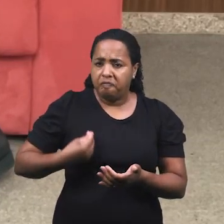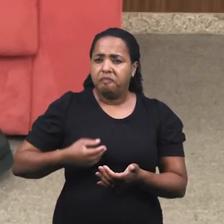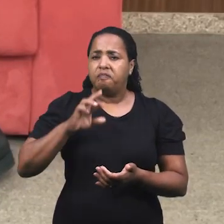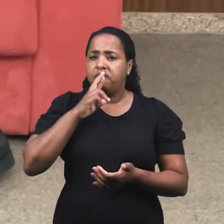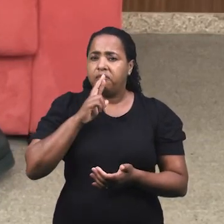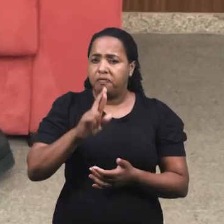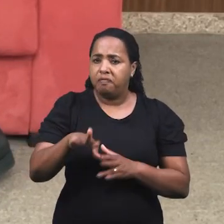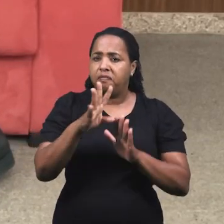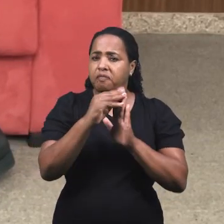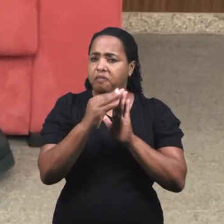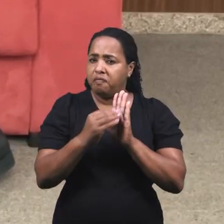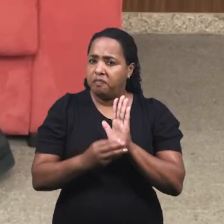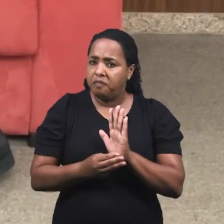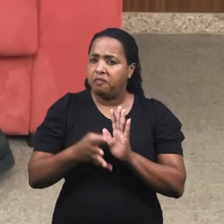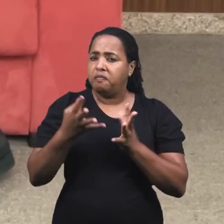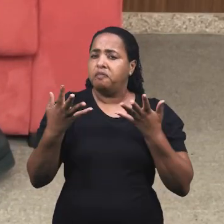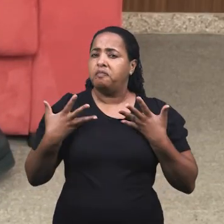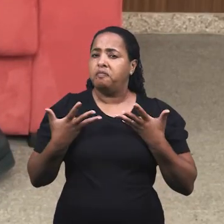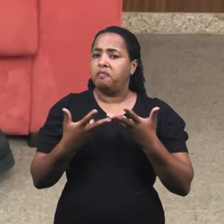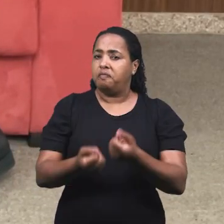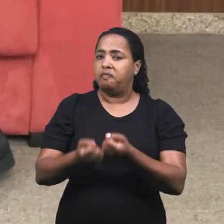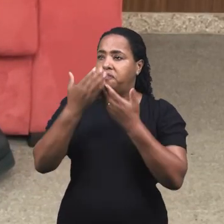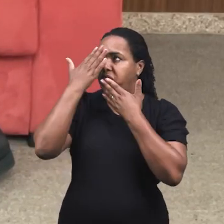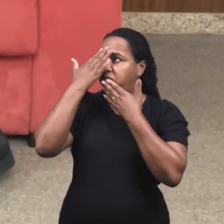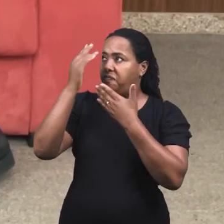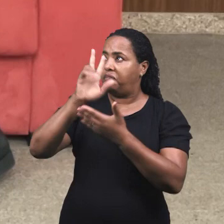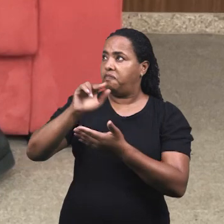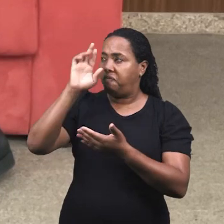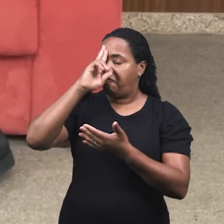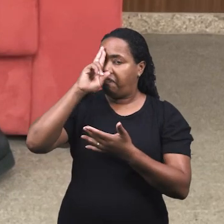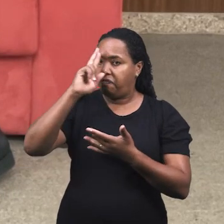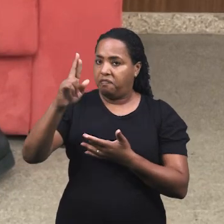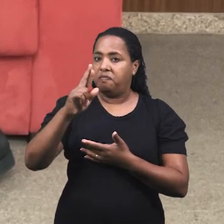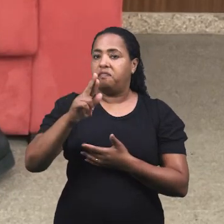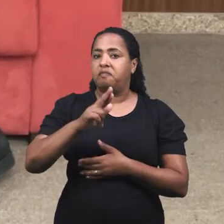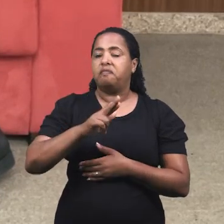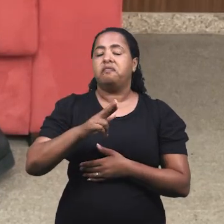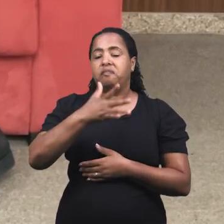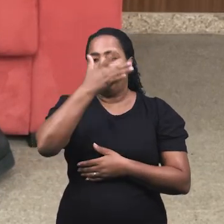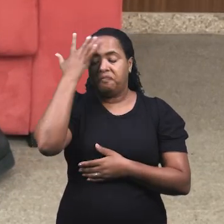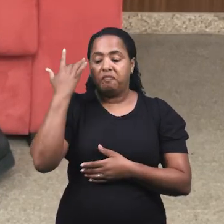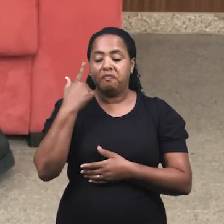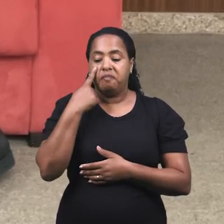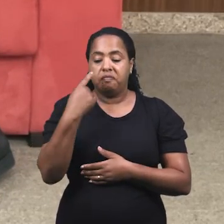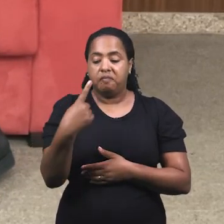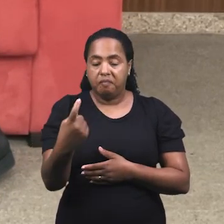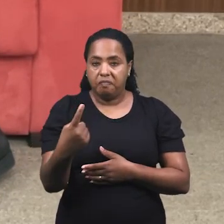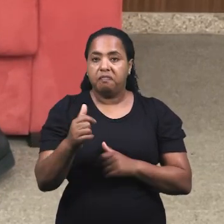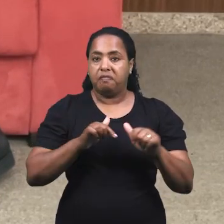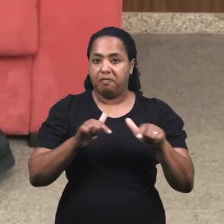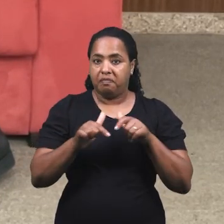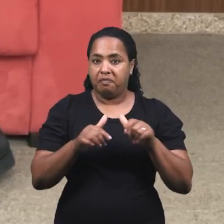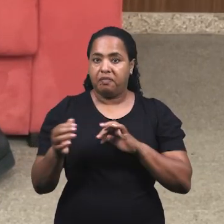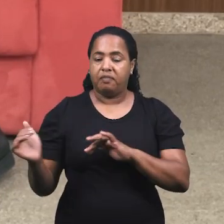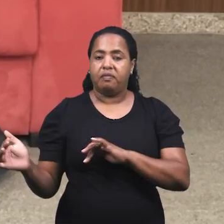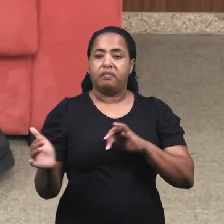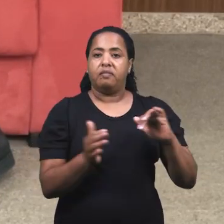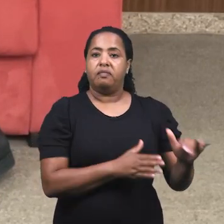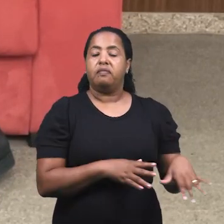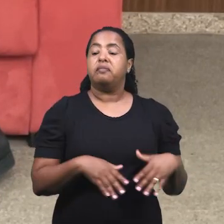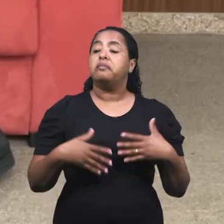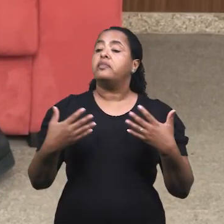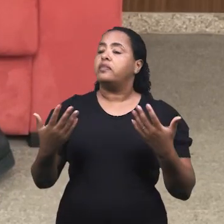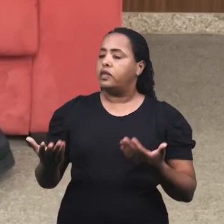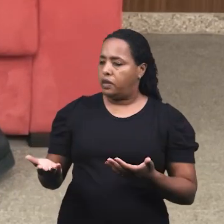participante, sempre presente, com respostas, com conteúdo, com alcance. Nós glorificamos ao nome do Senhor por aqueles que realmente têm